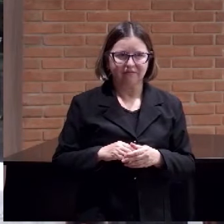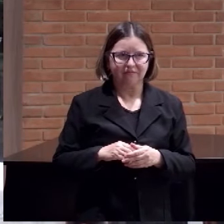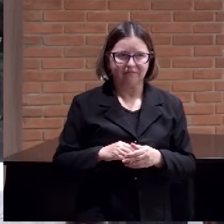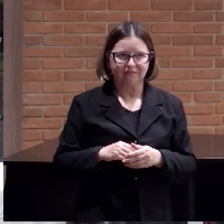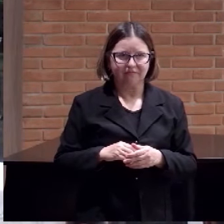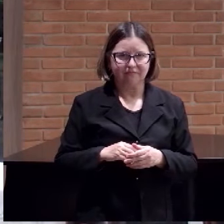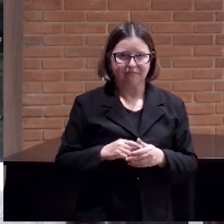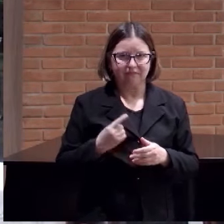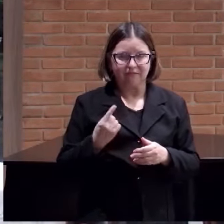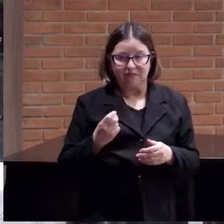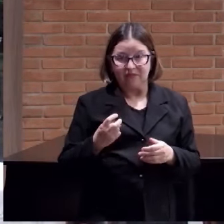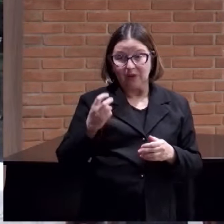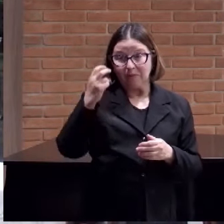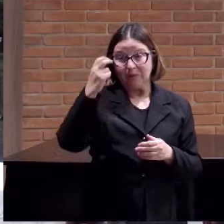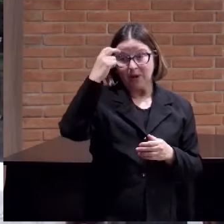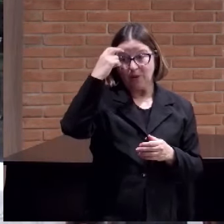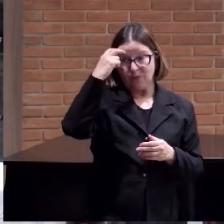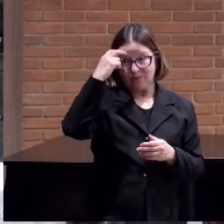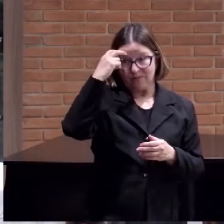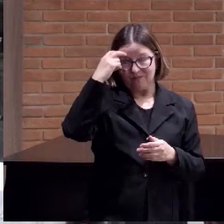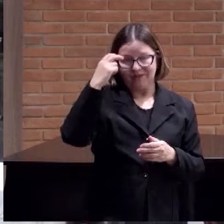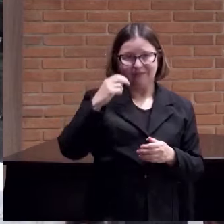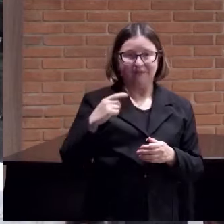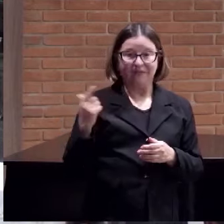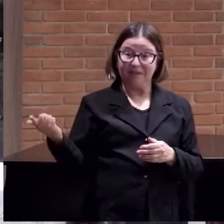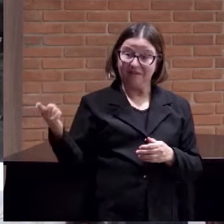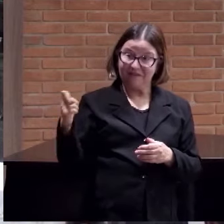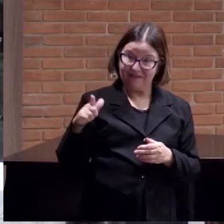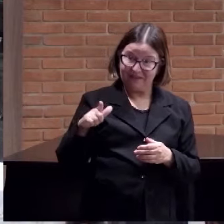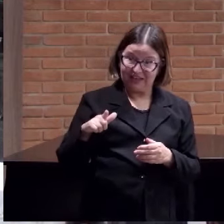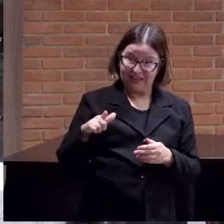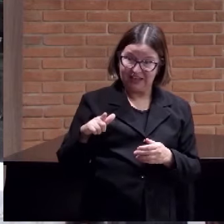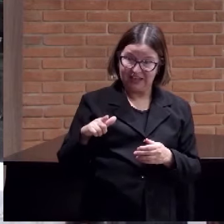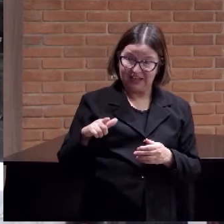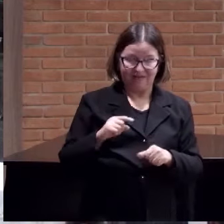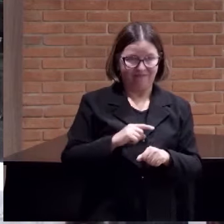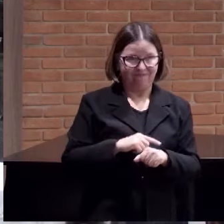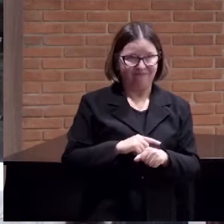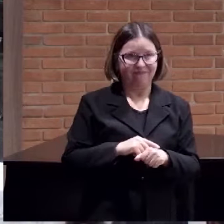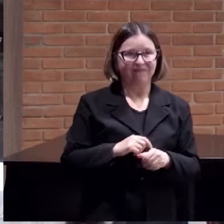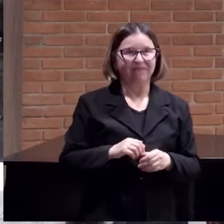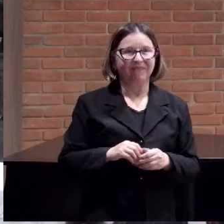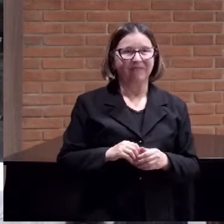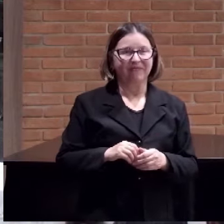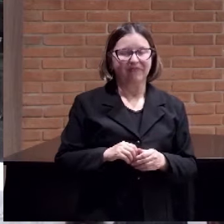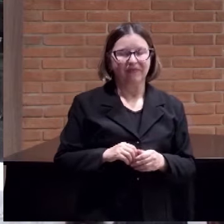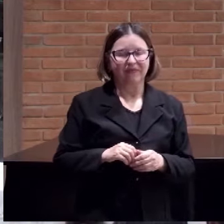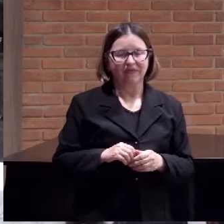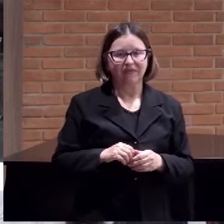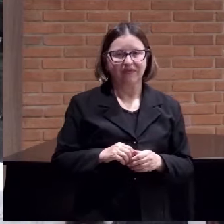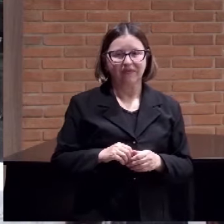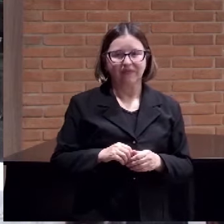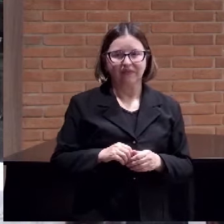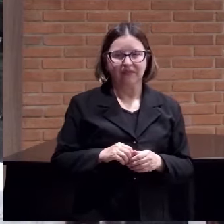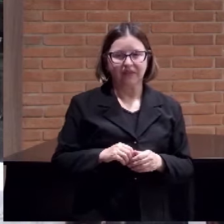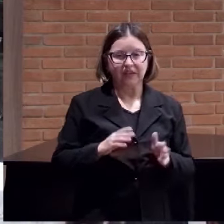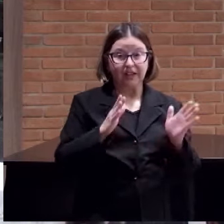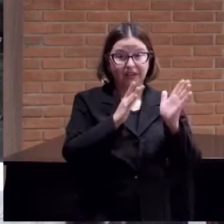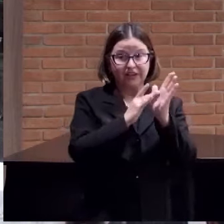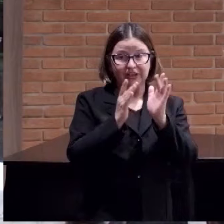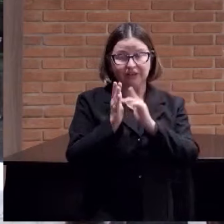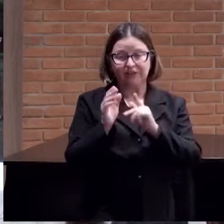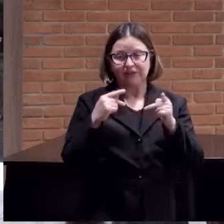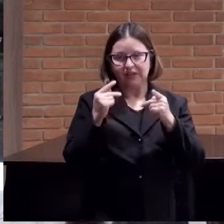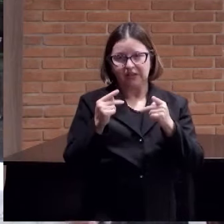uma cultura, vem uma hora. Ele está dizendo aqui, ó, eles